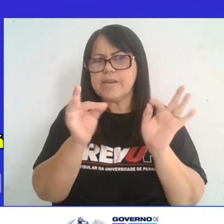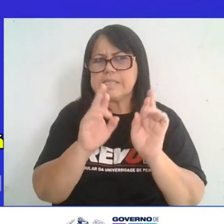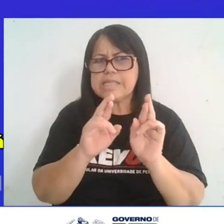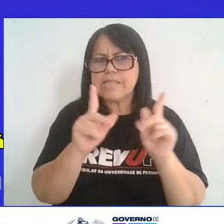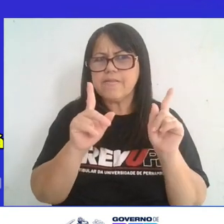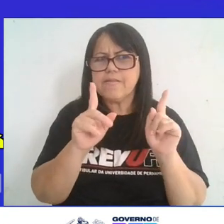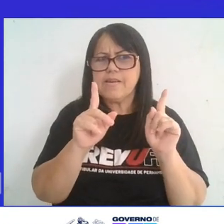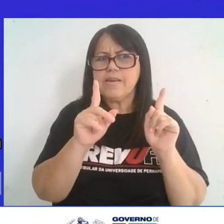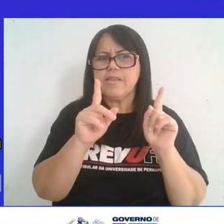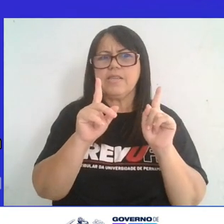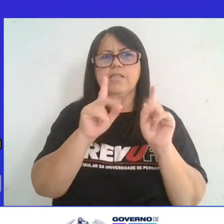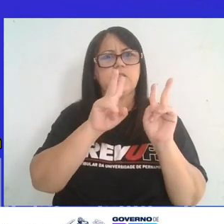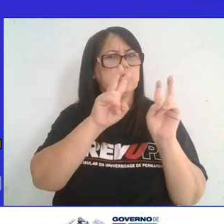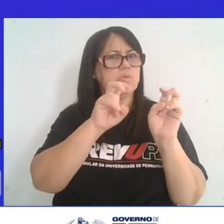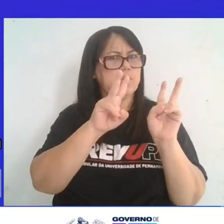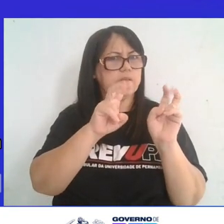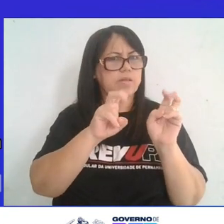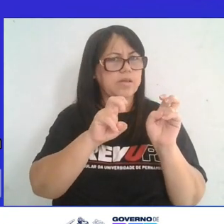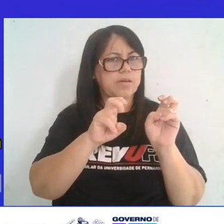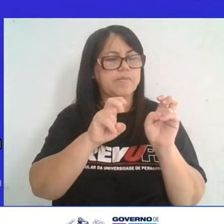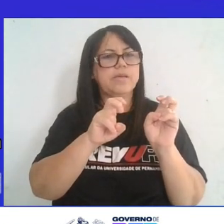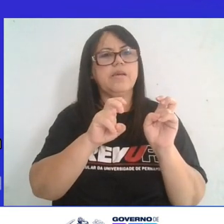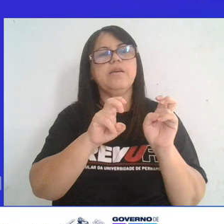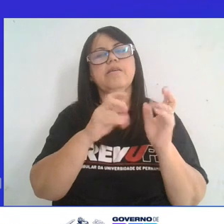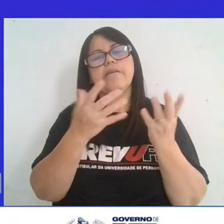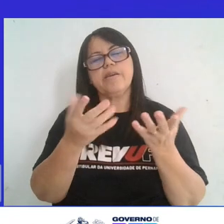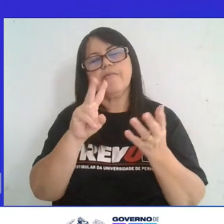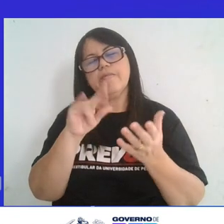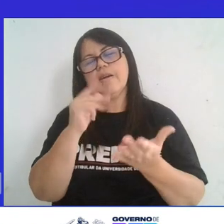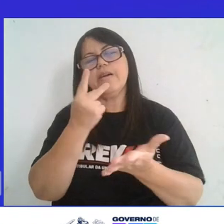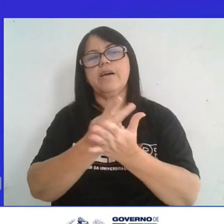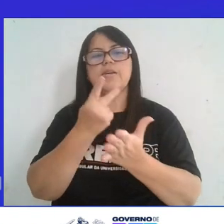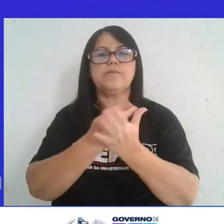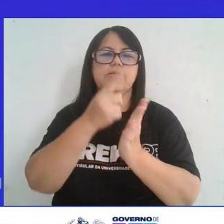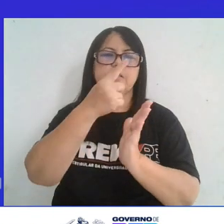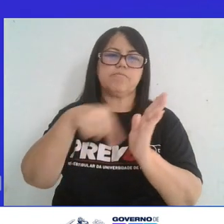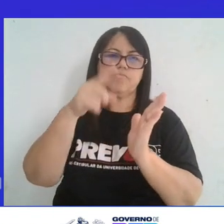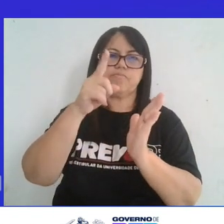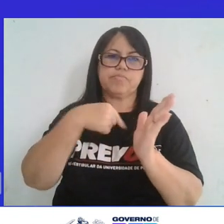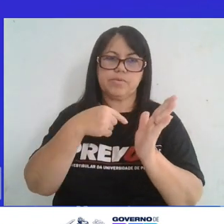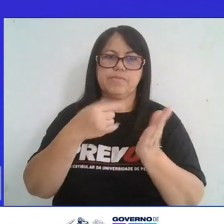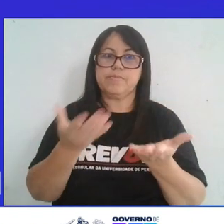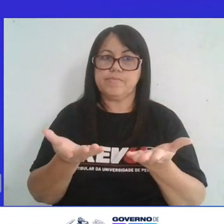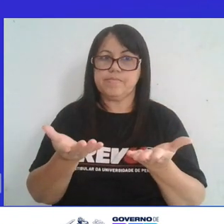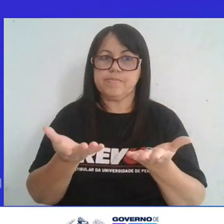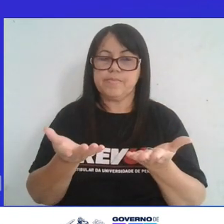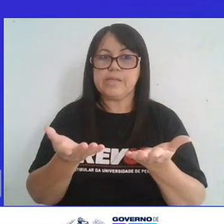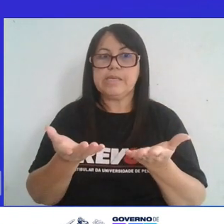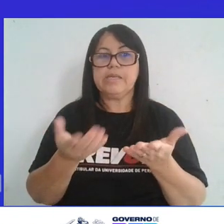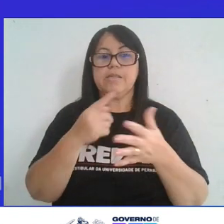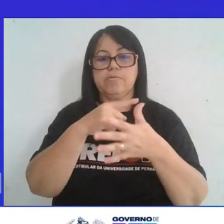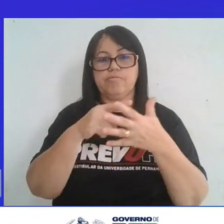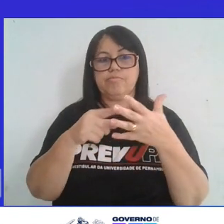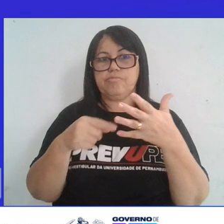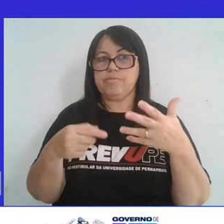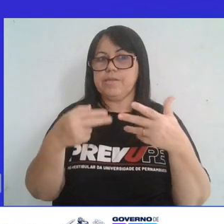não seja dentro da temática, você vai ter um texto aí com parte desconectada e, consequentemente, seu texto será anulado, tá? Então,